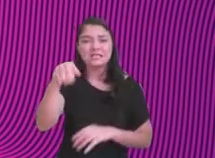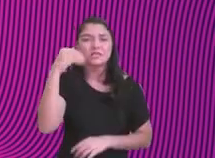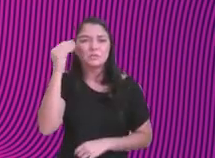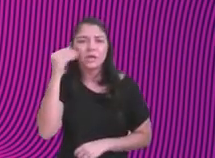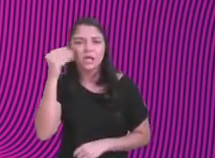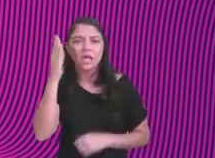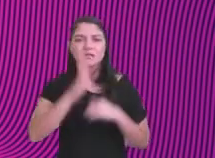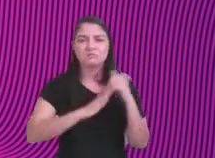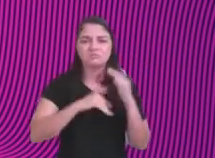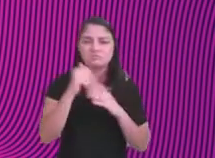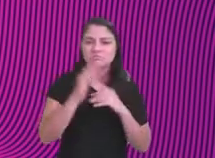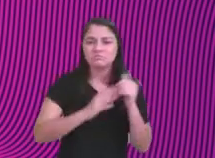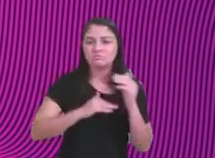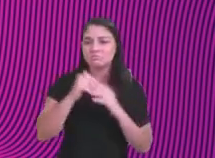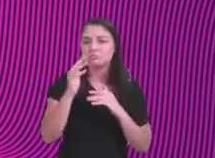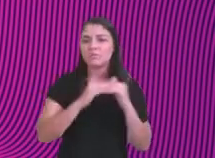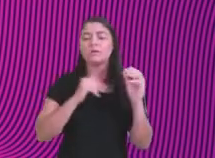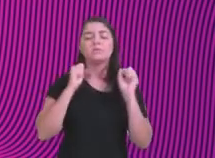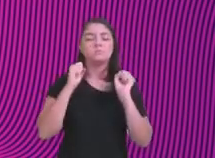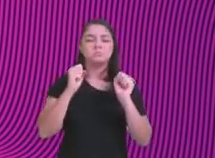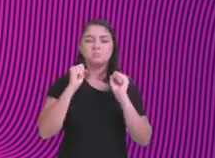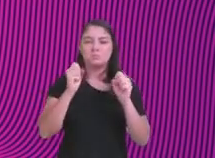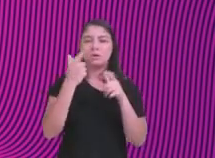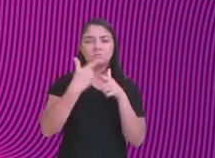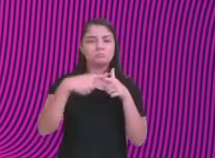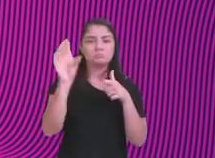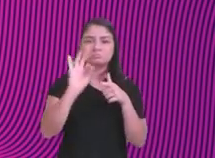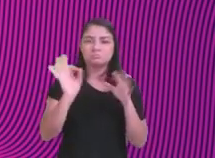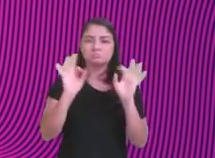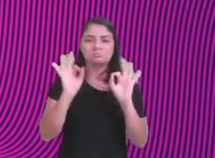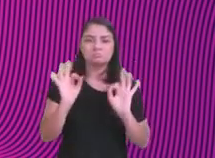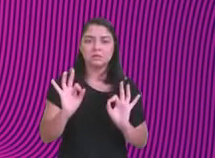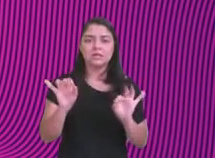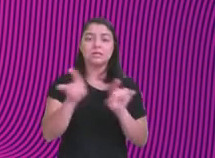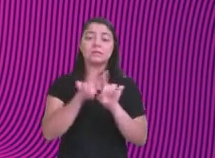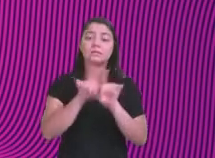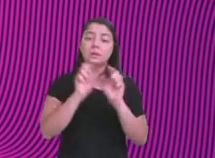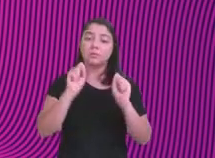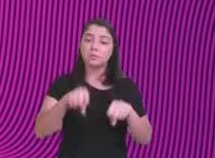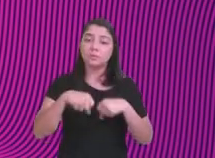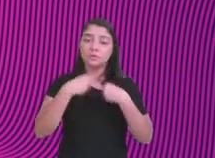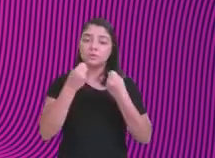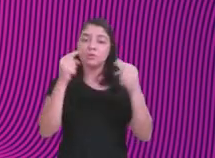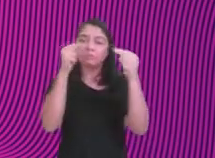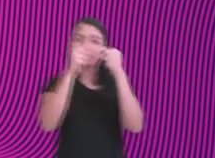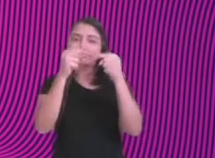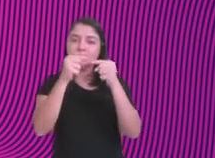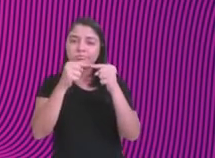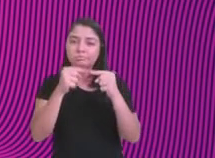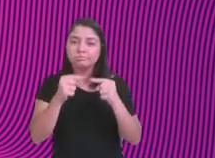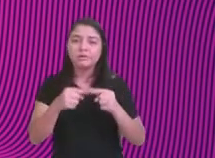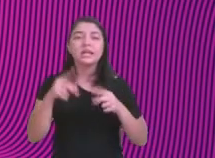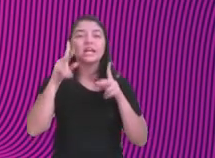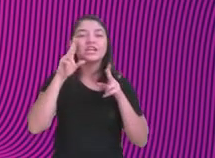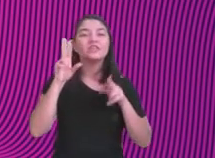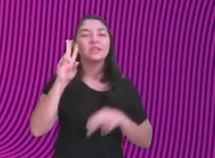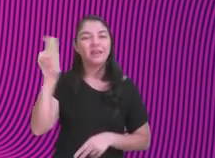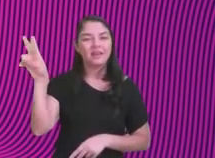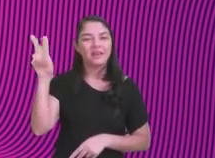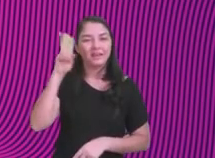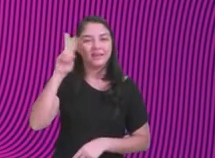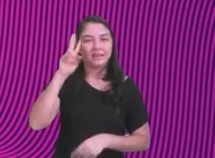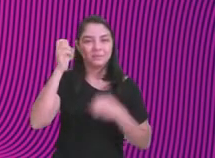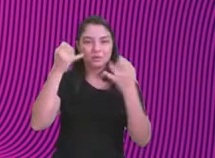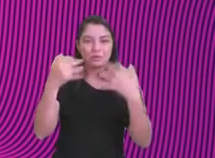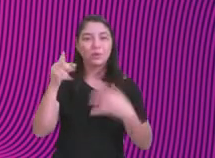contínua. E talvez estes fossem os pontos relacionados àquela recidiva que a gente viu na Noruega.